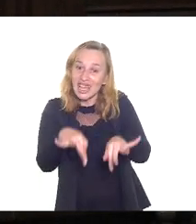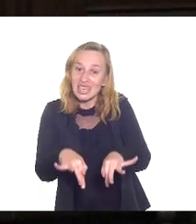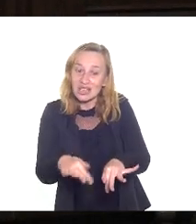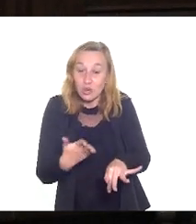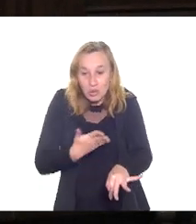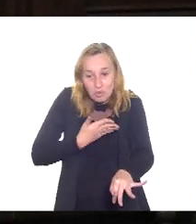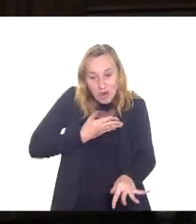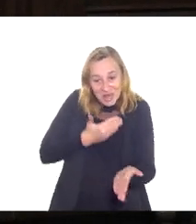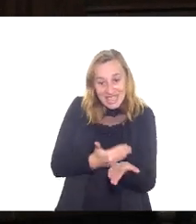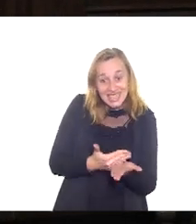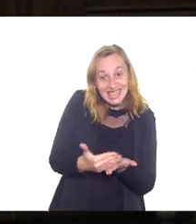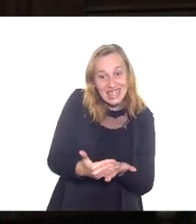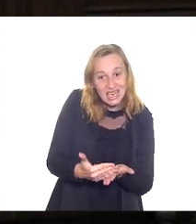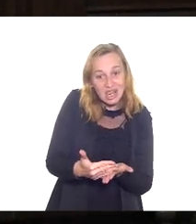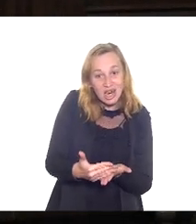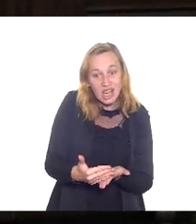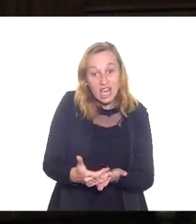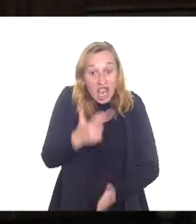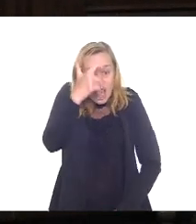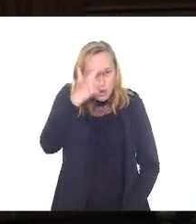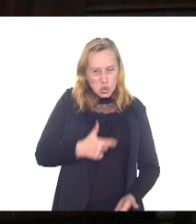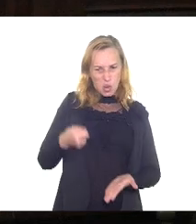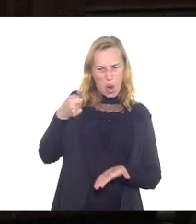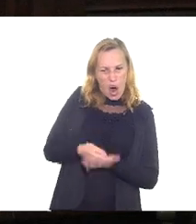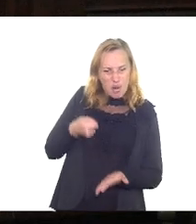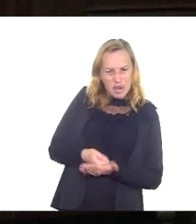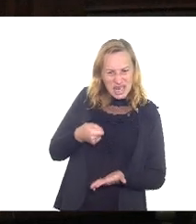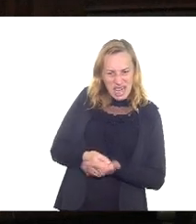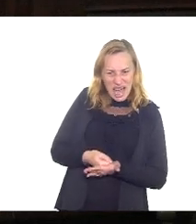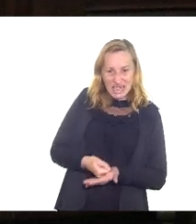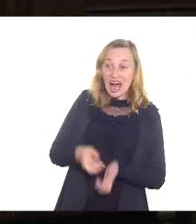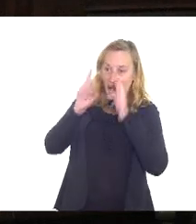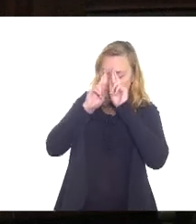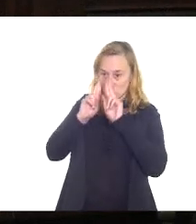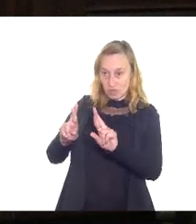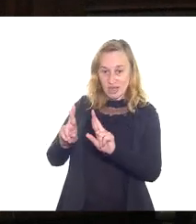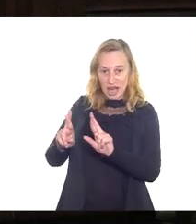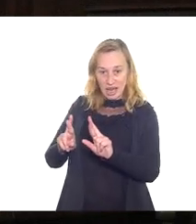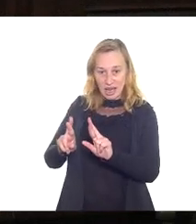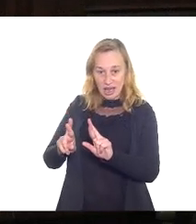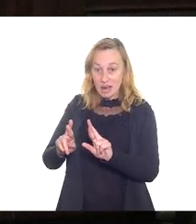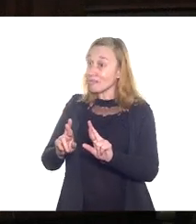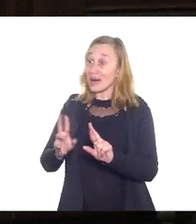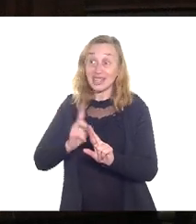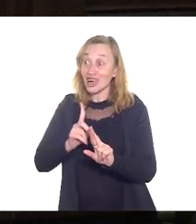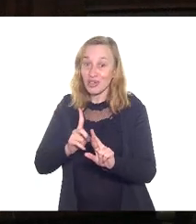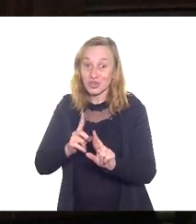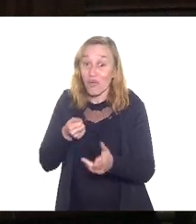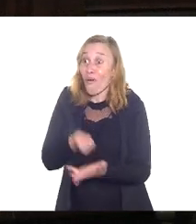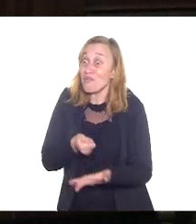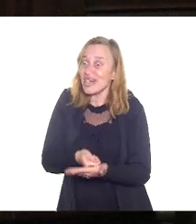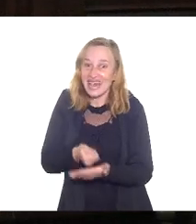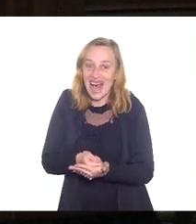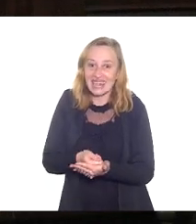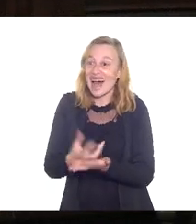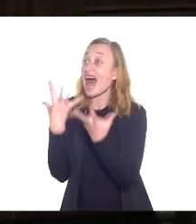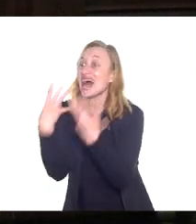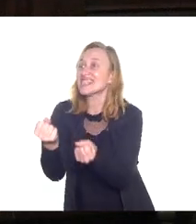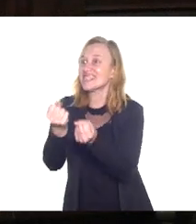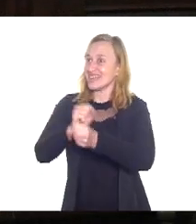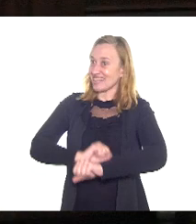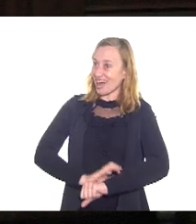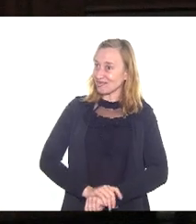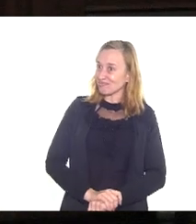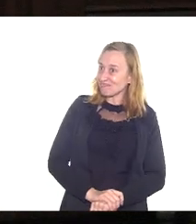meu começa. Eu sou obrigada a respeitar, mas eu não sou obrigada a